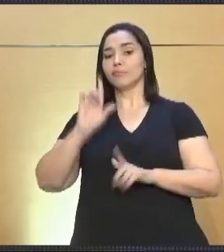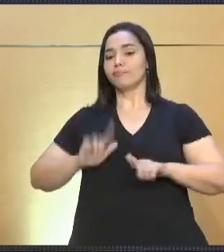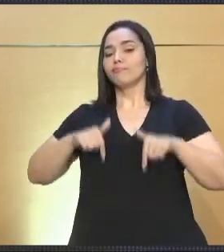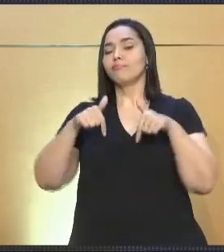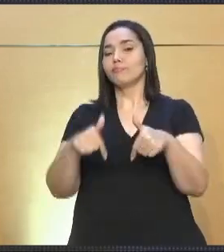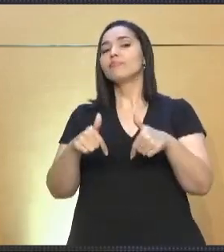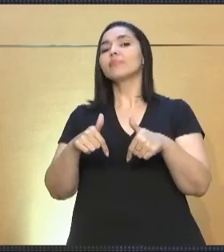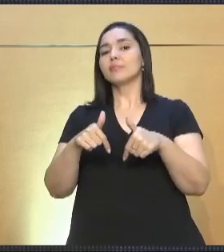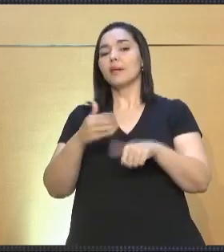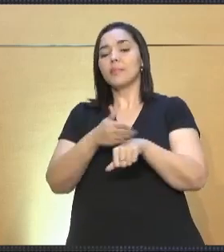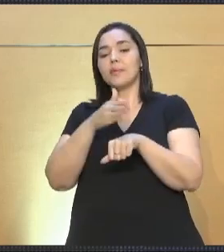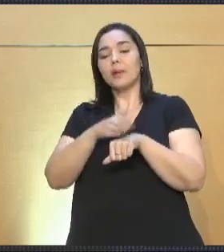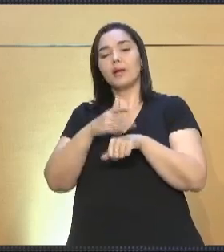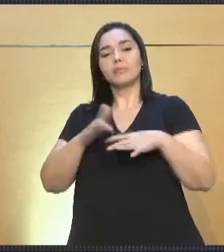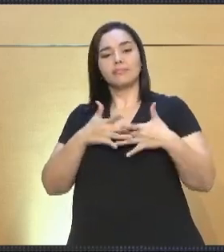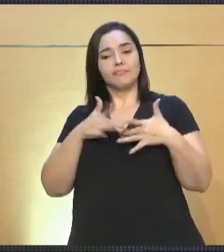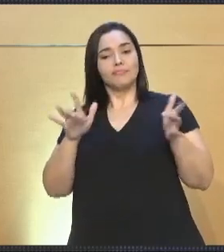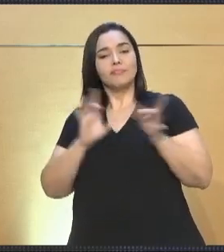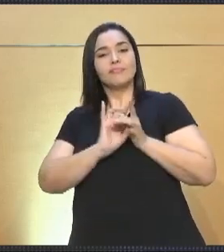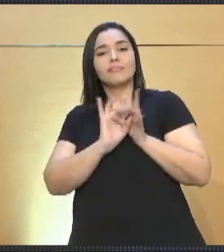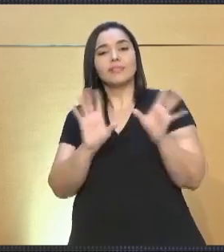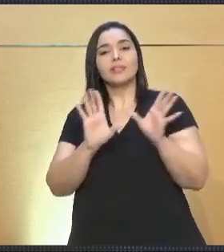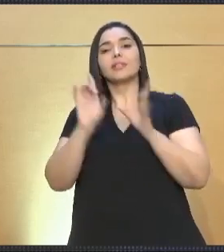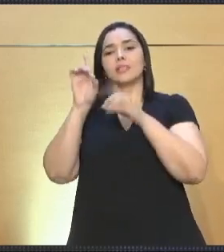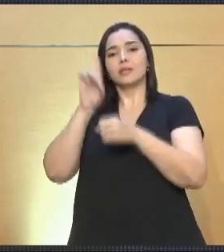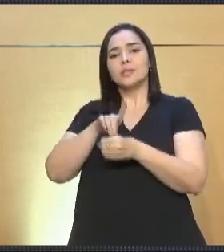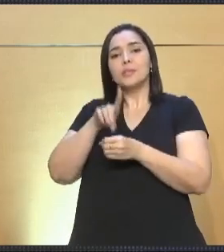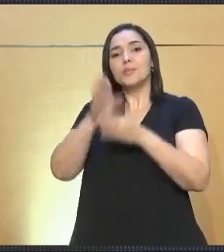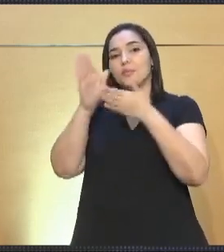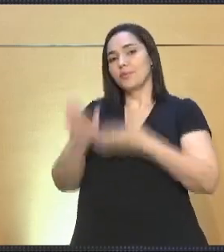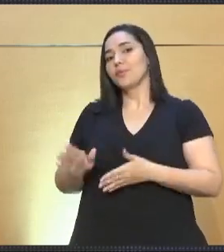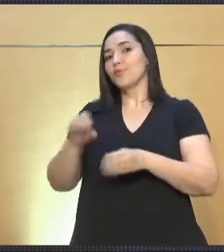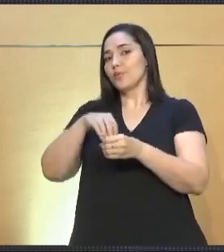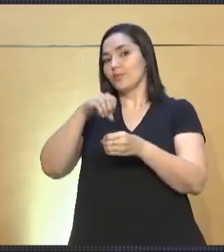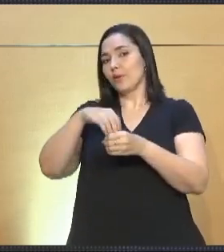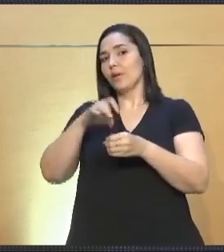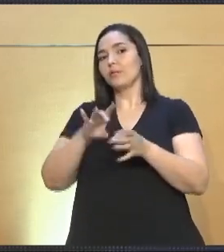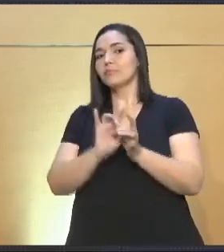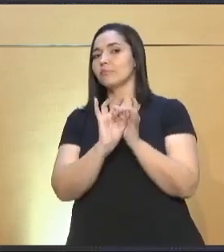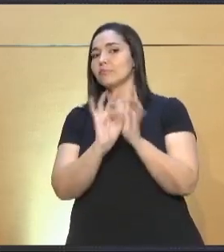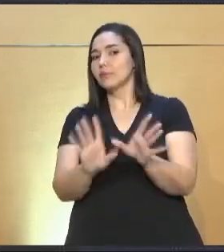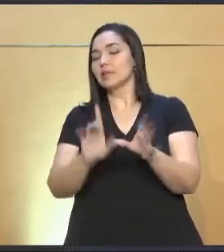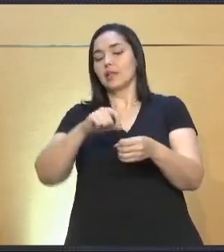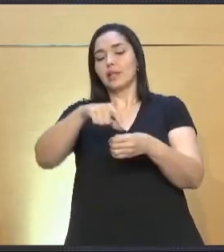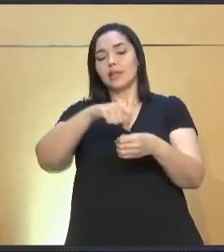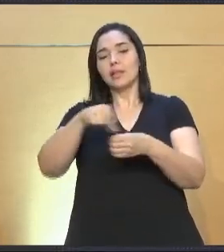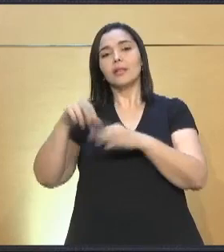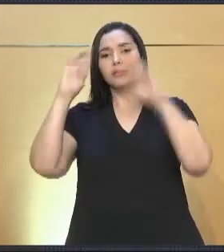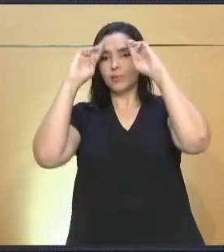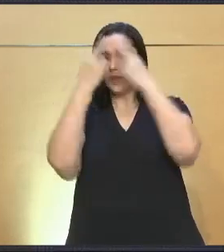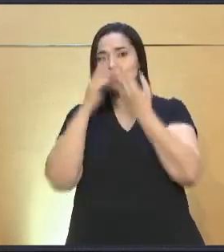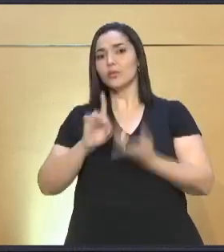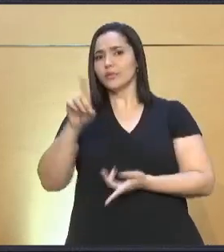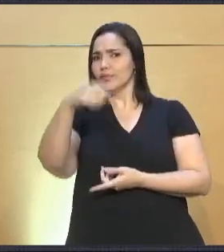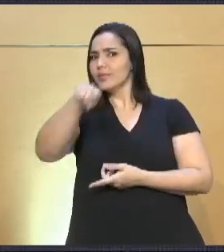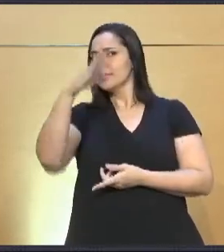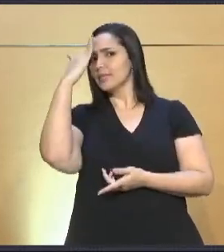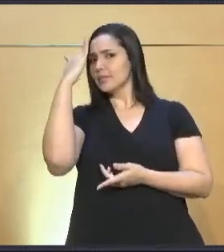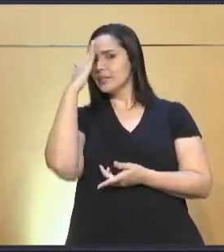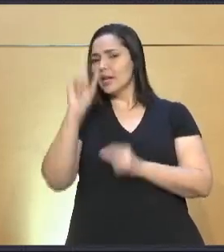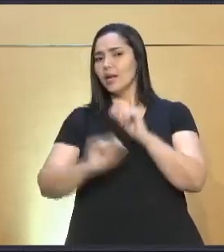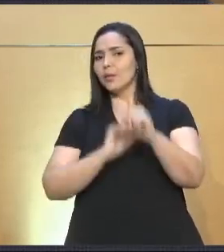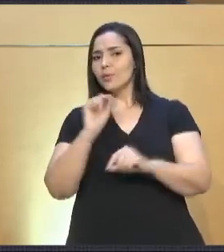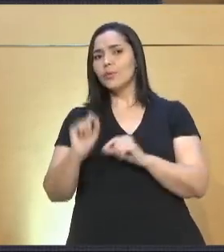nossa liberalidade, sendo dizimistas fiéis e ofertantes liberais, semeando no reino de Deus. Você sabe que